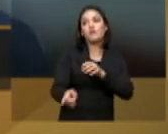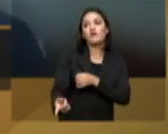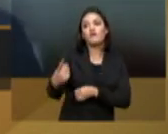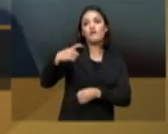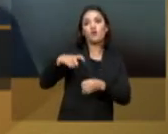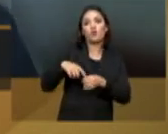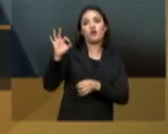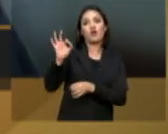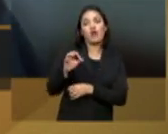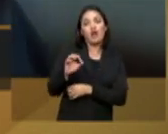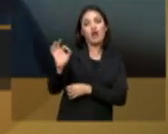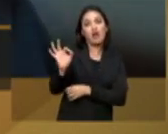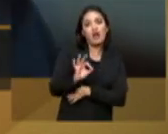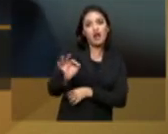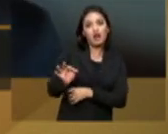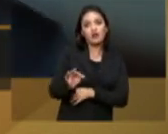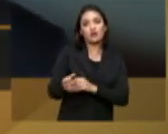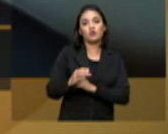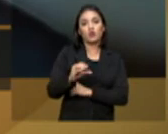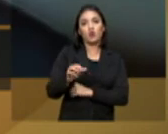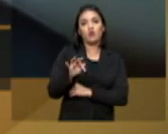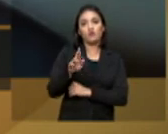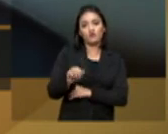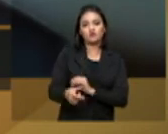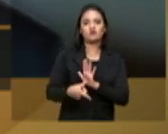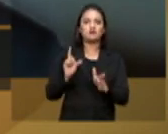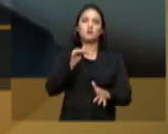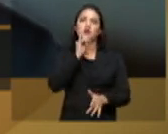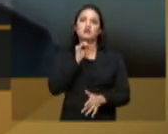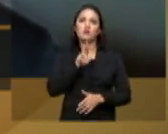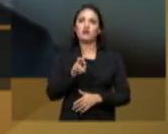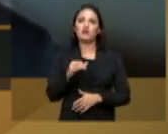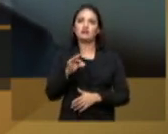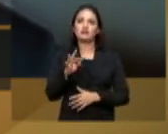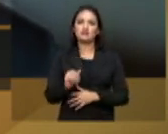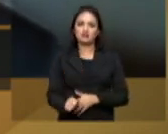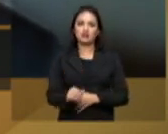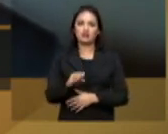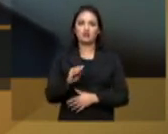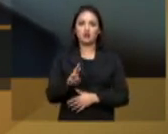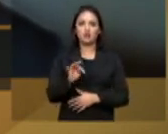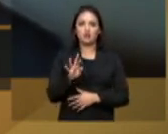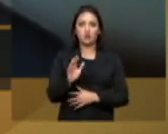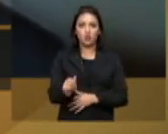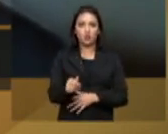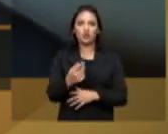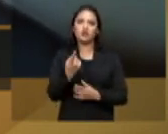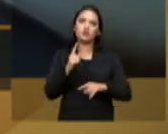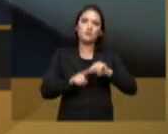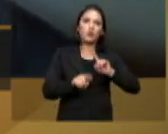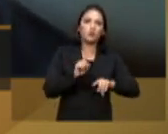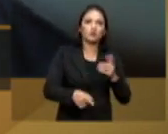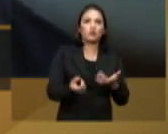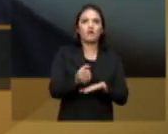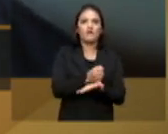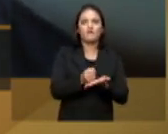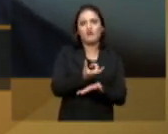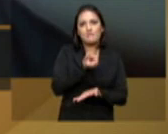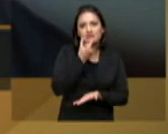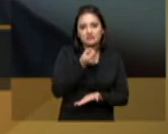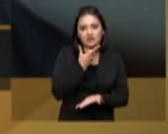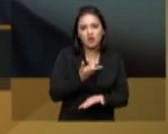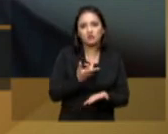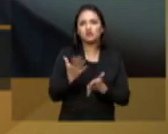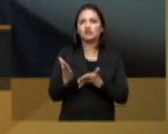cumulativa incidente, por exemplo, sobre receita bruta decorrente da venda de determinados produtos farmacêuticos e sobre